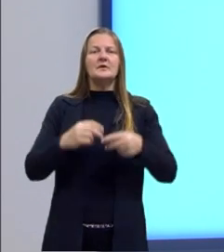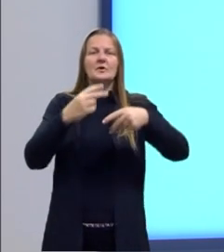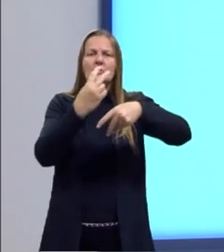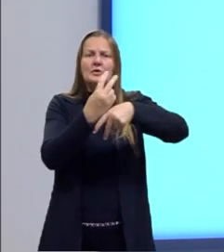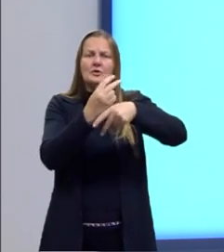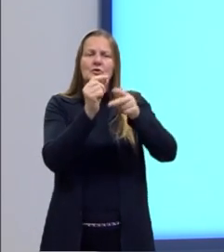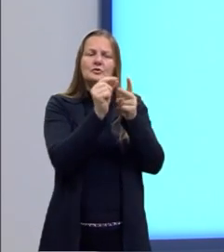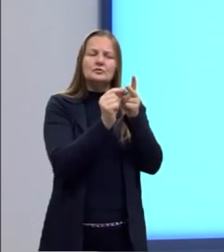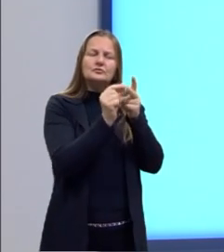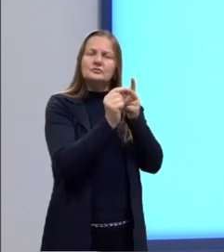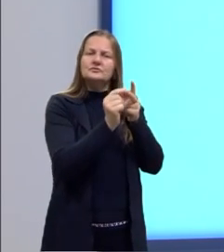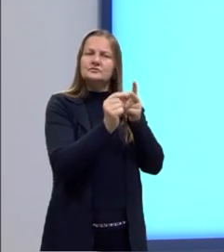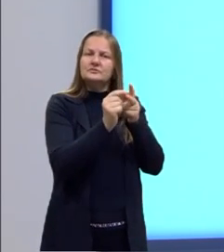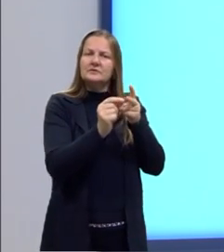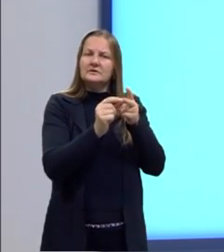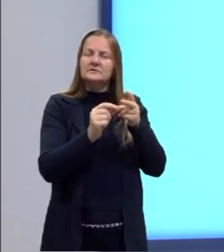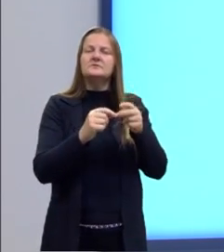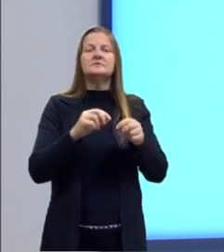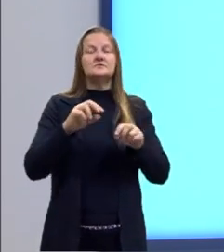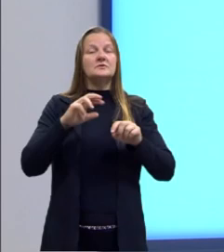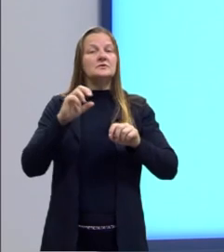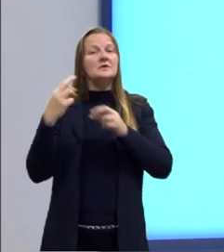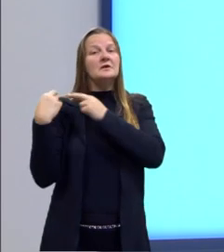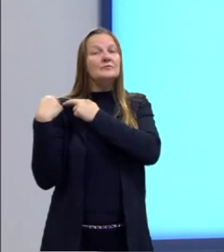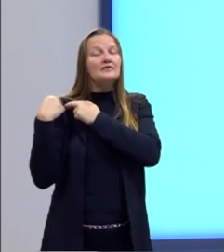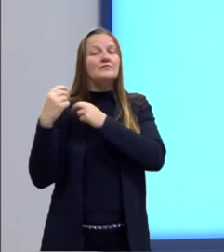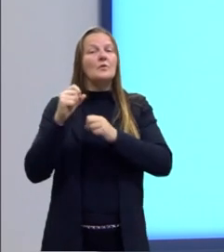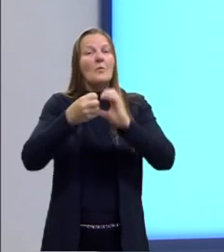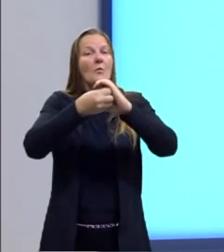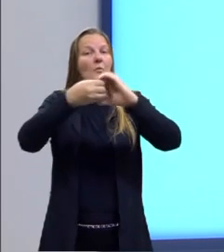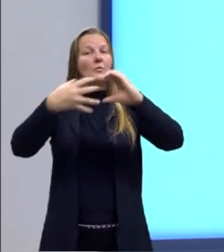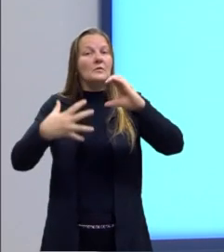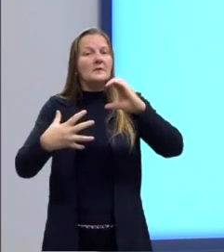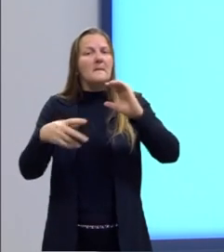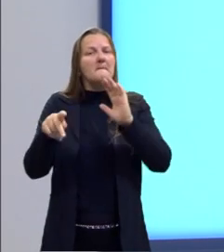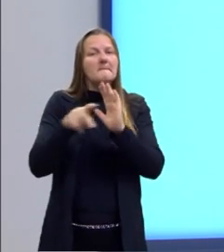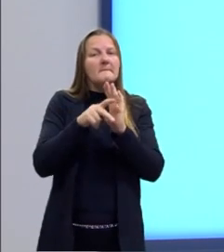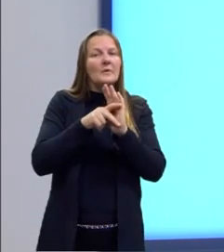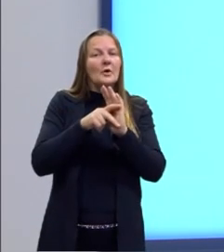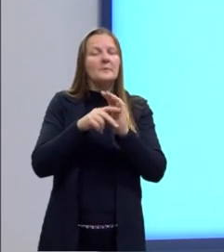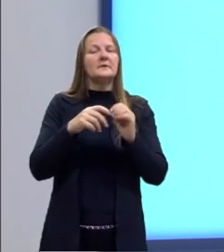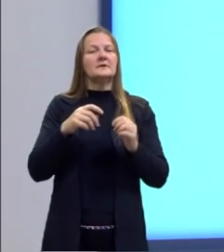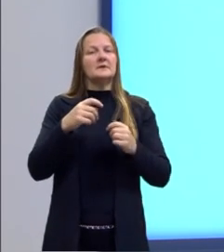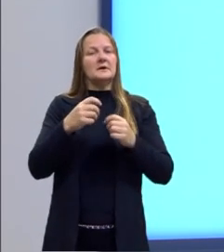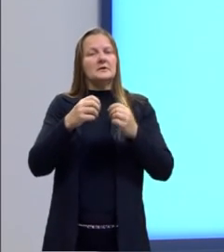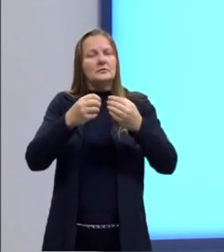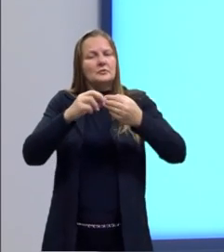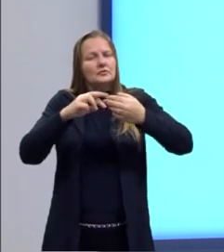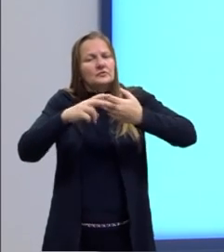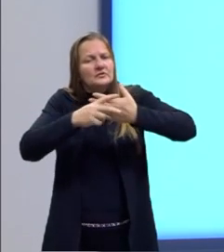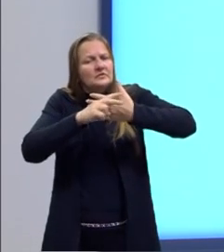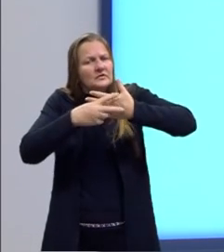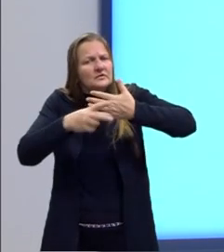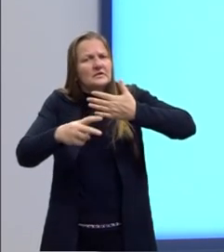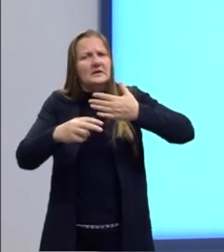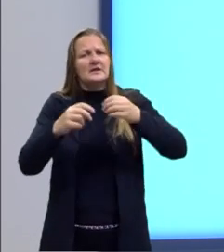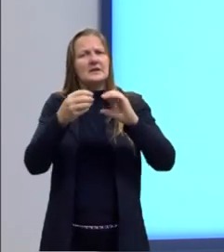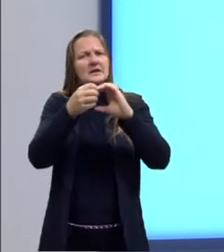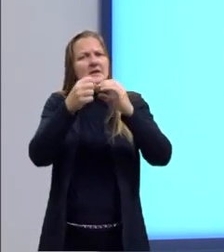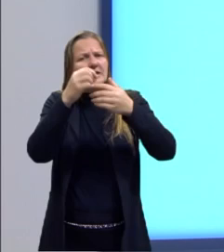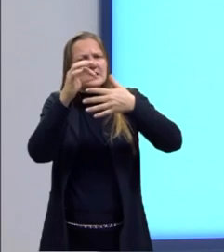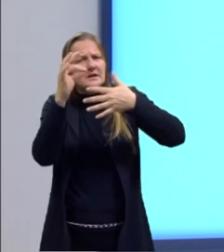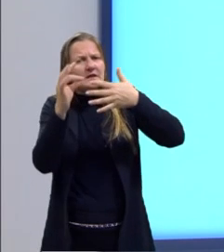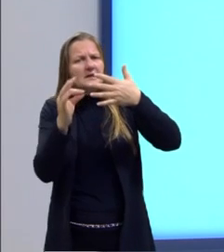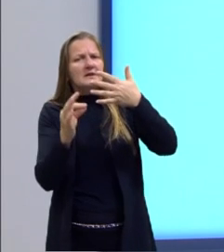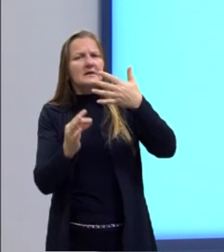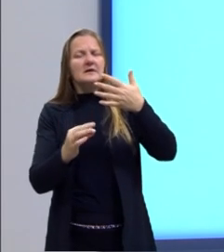genes sexuais então eles vão ser responsáveis por características sexuais secundárias e também por órgãos sexuais